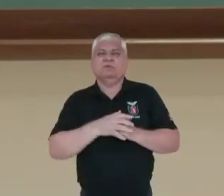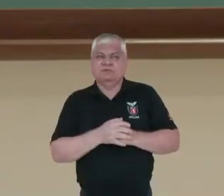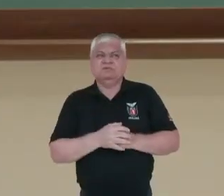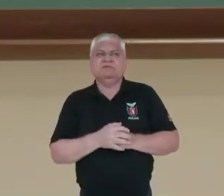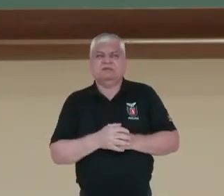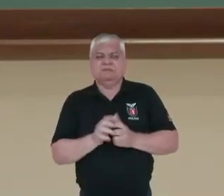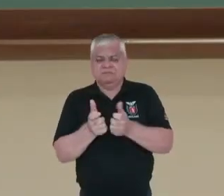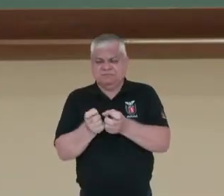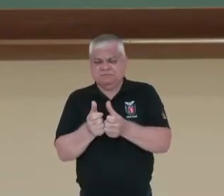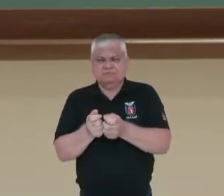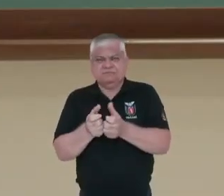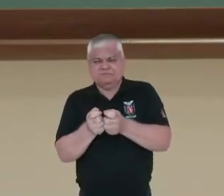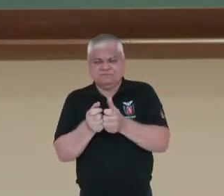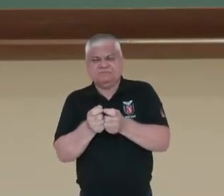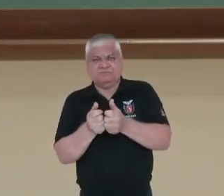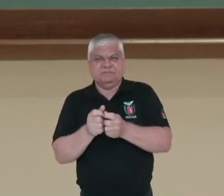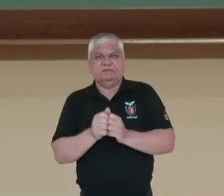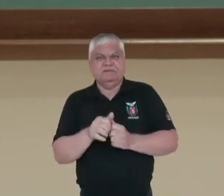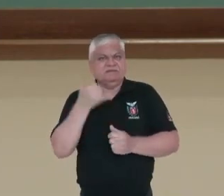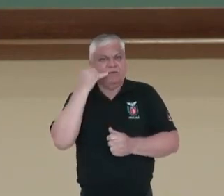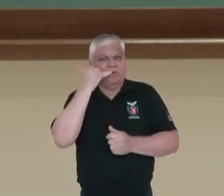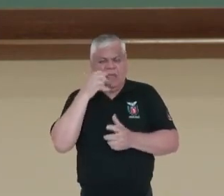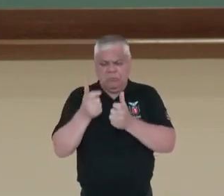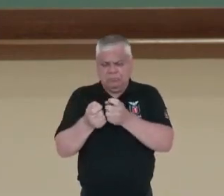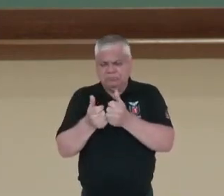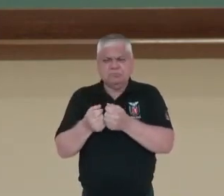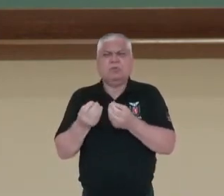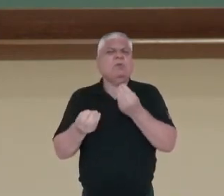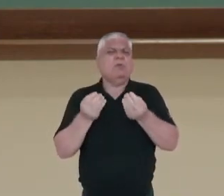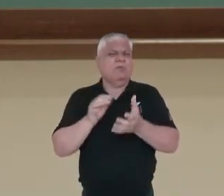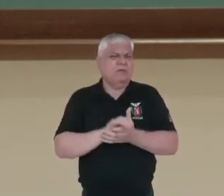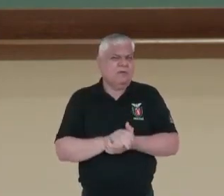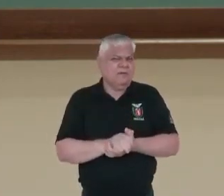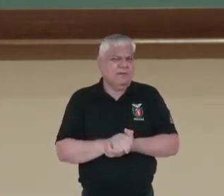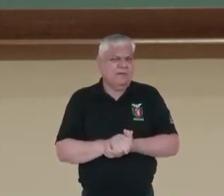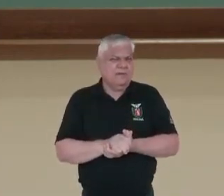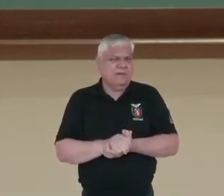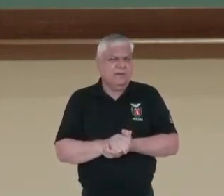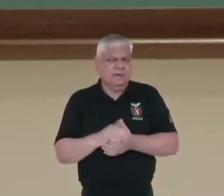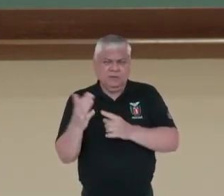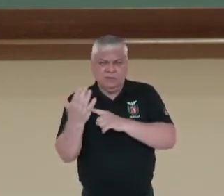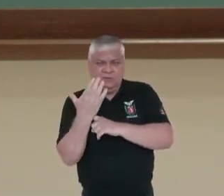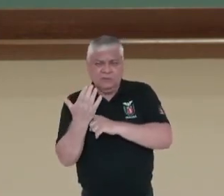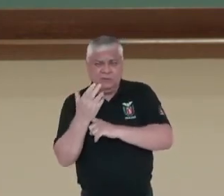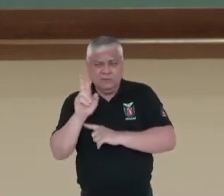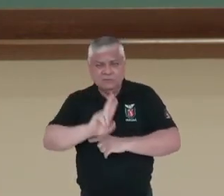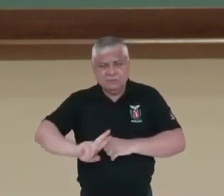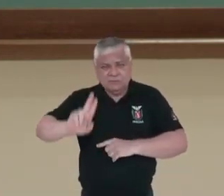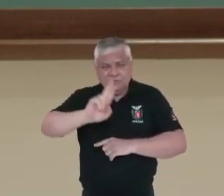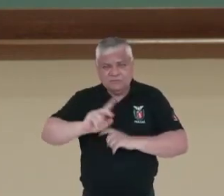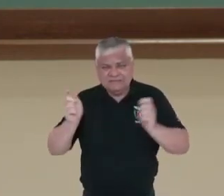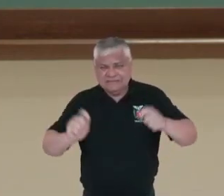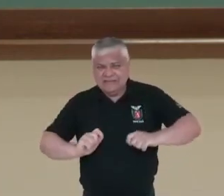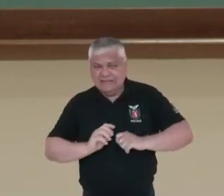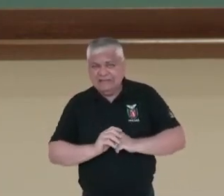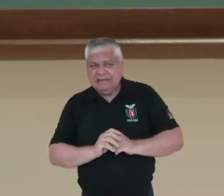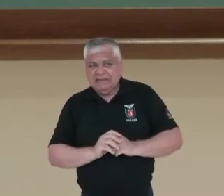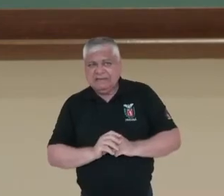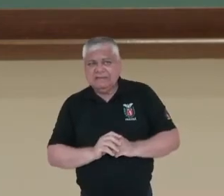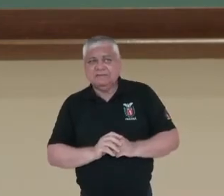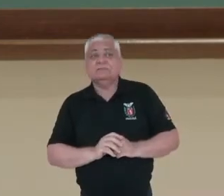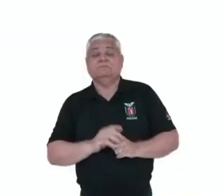smartphone como é que se usa vocês aí será que você usa algum tipo de condicionamento físico para usar o smartphone